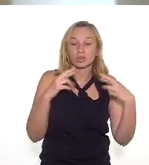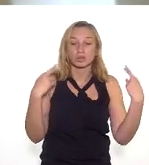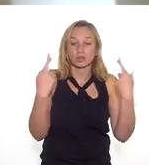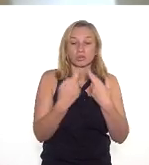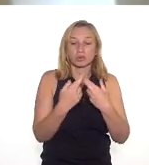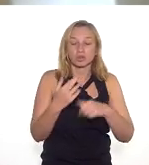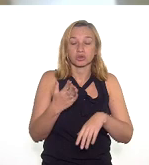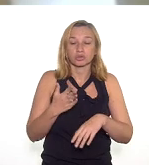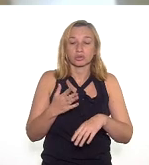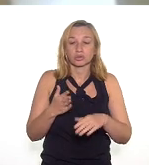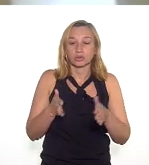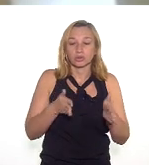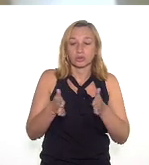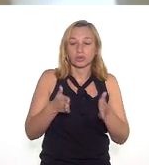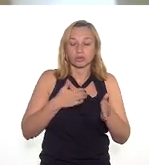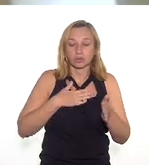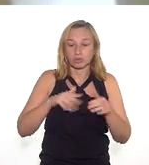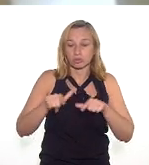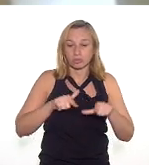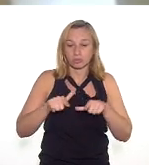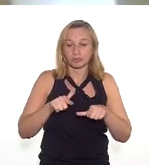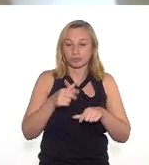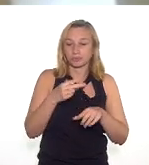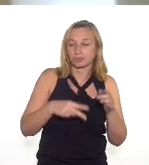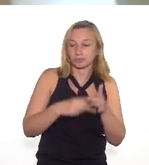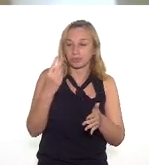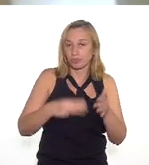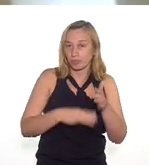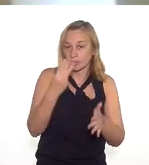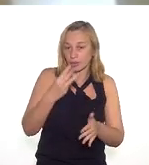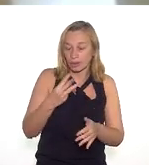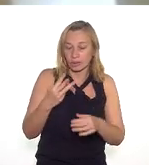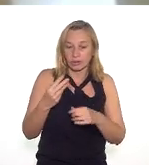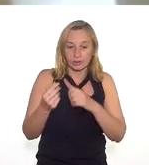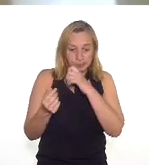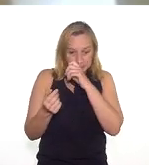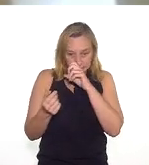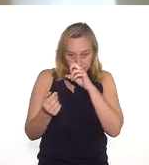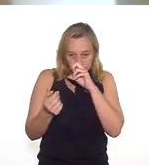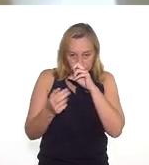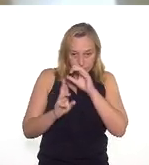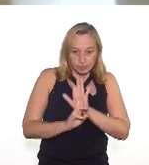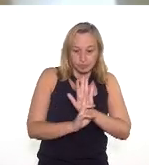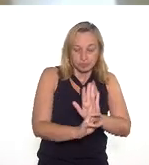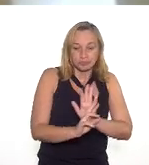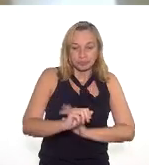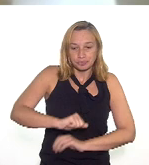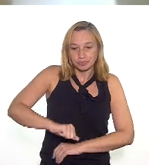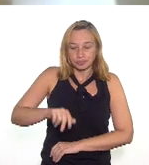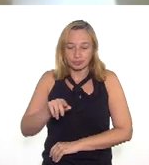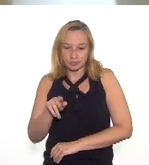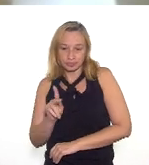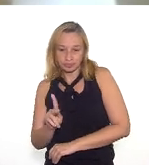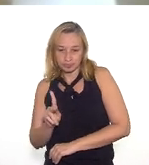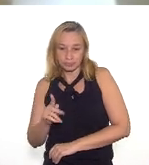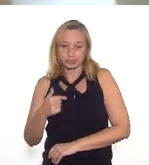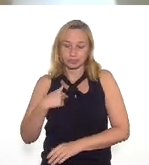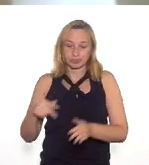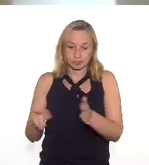meu tempo, umas 2 ou 3 vezes. Ela era composta de representantes da ANP, eu fazia